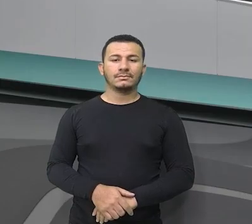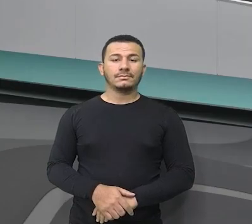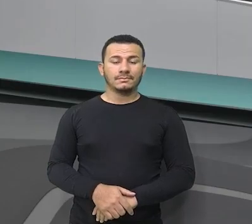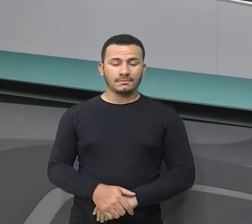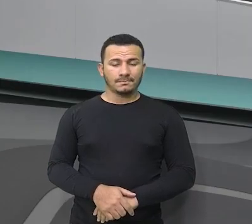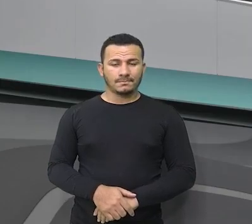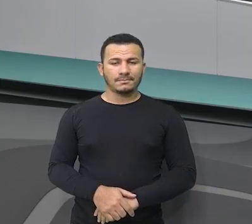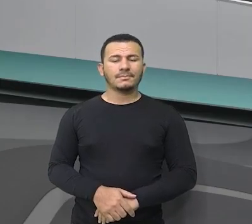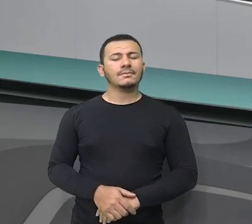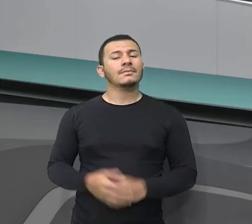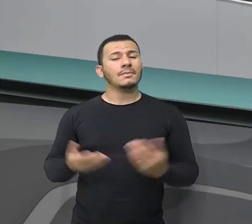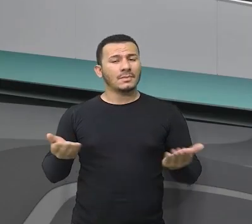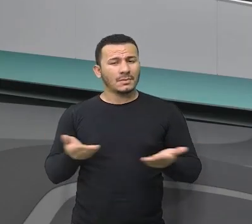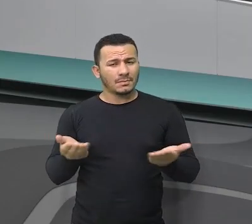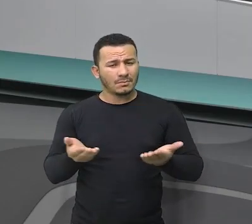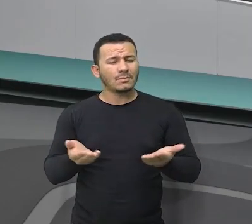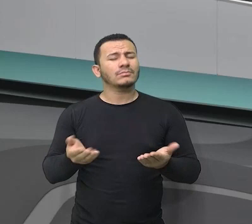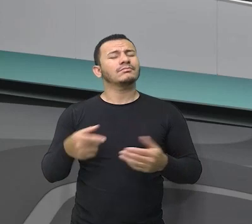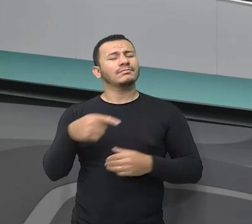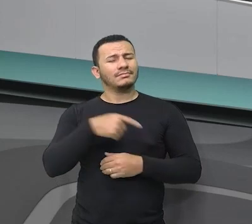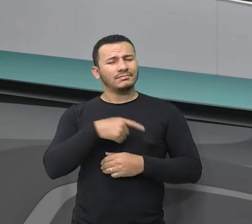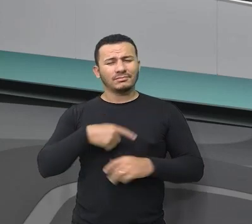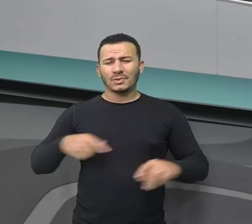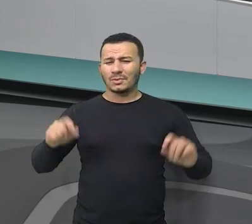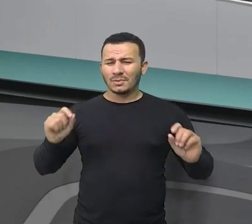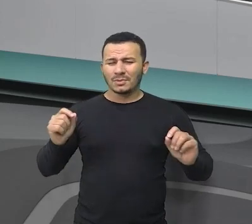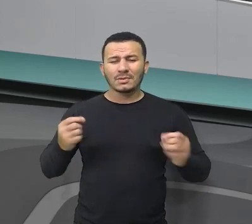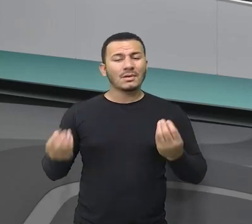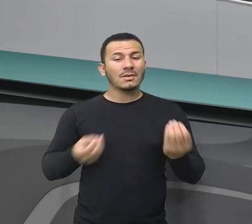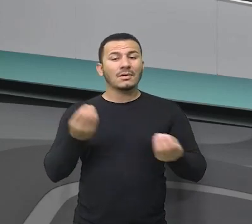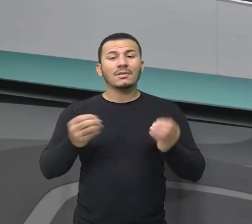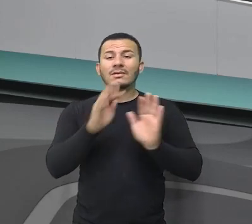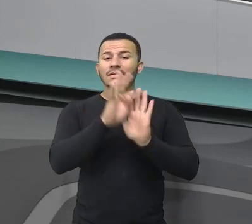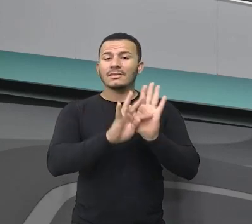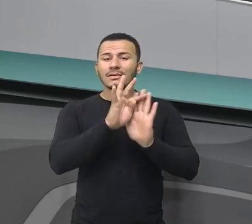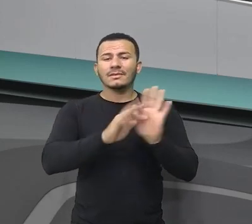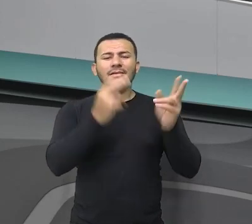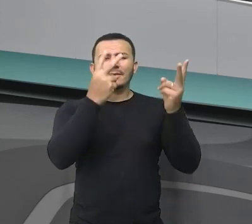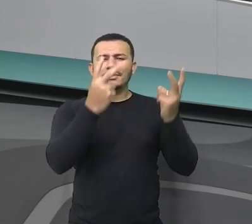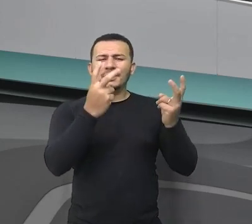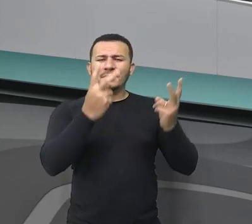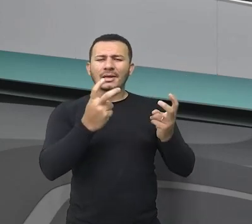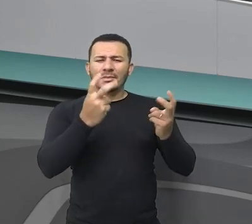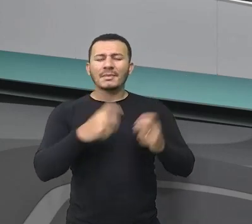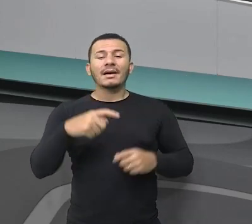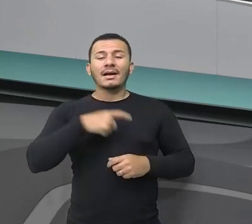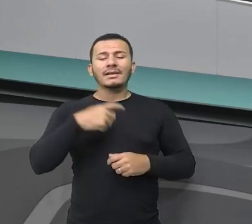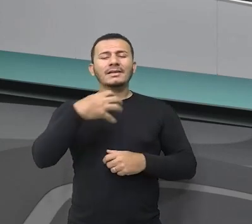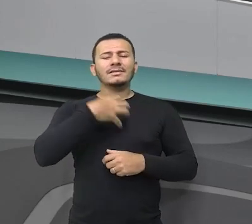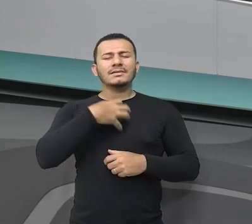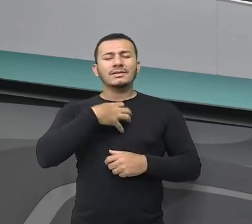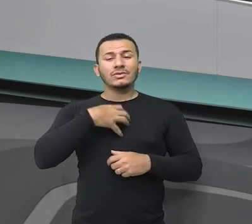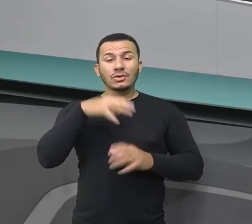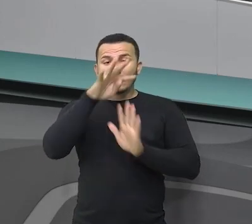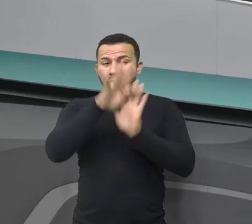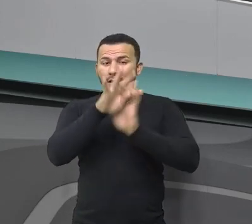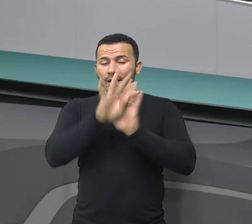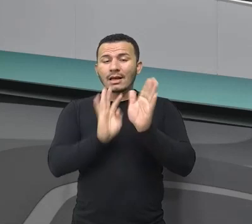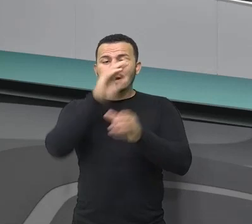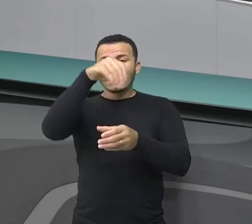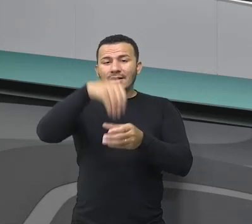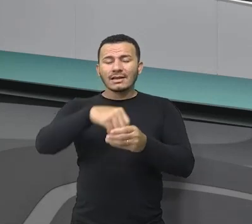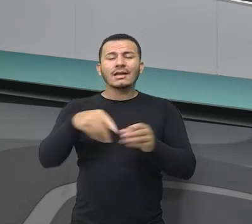Então, pessoal, nós vamos justamente observar todos os efeitos de sentido de humor e ironia em